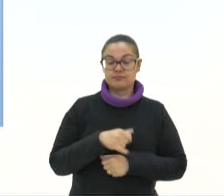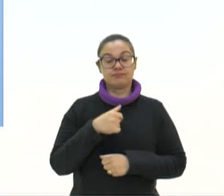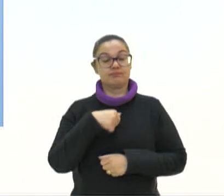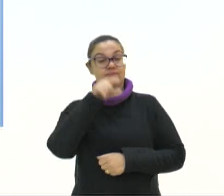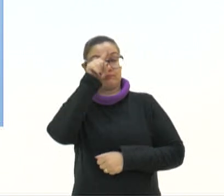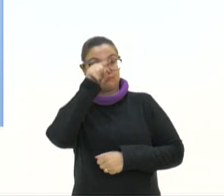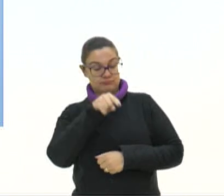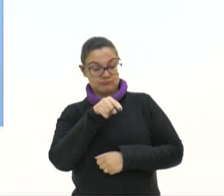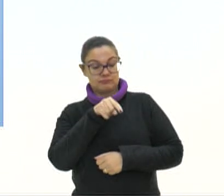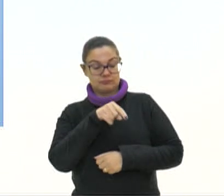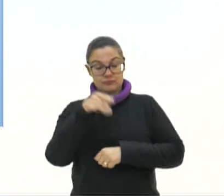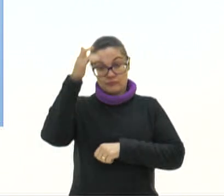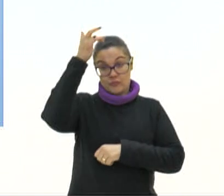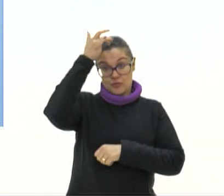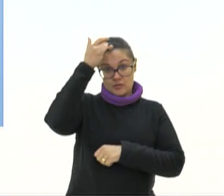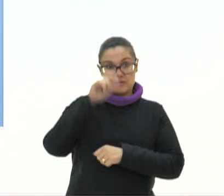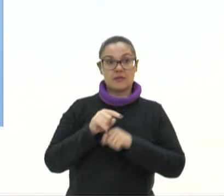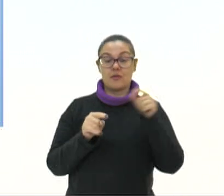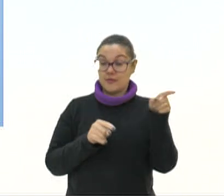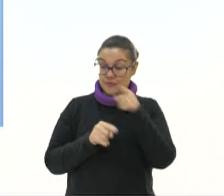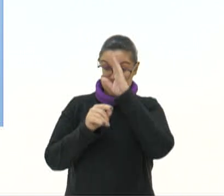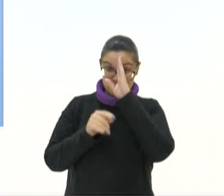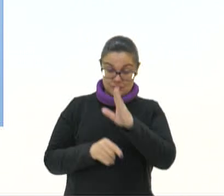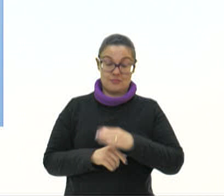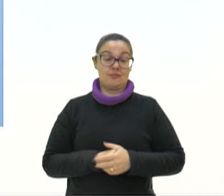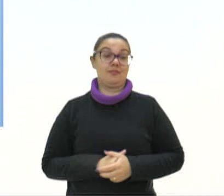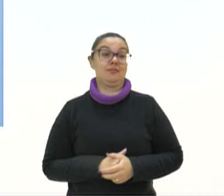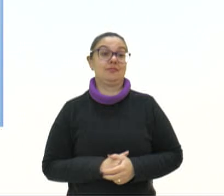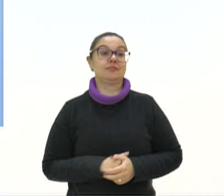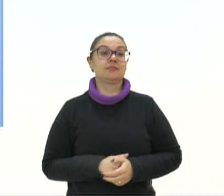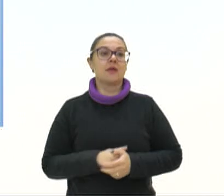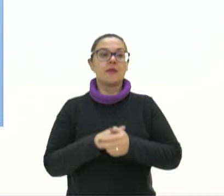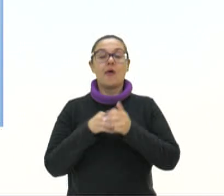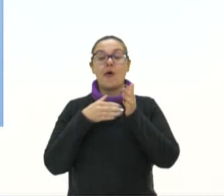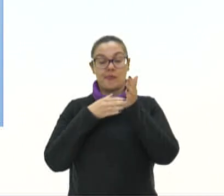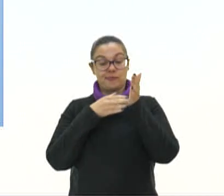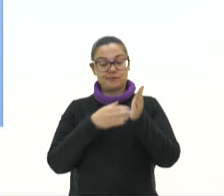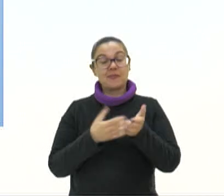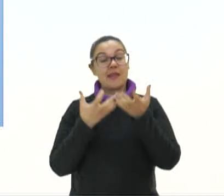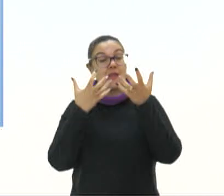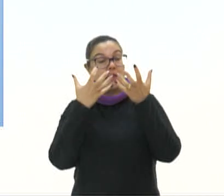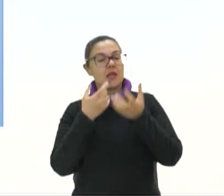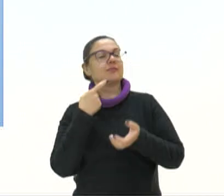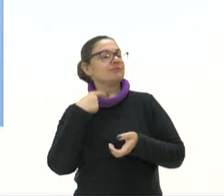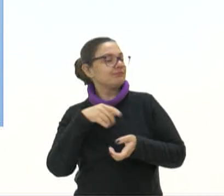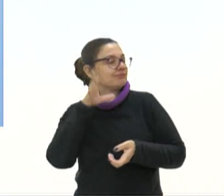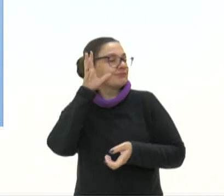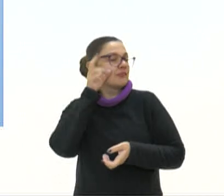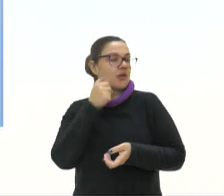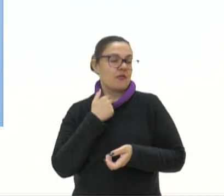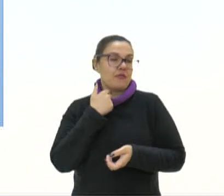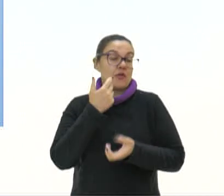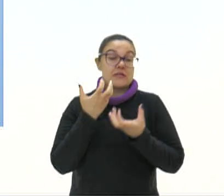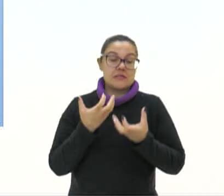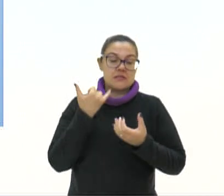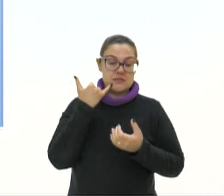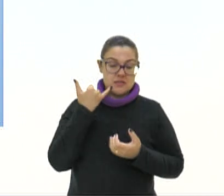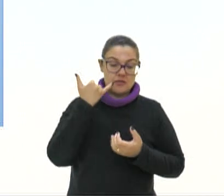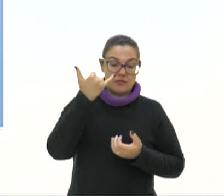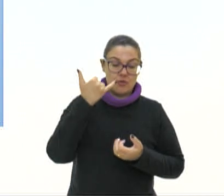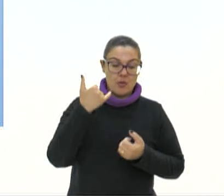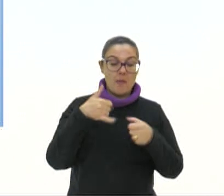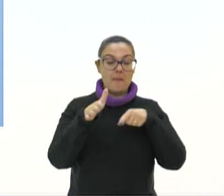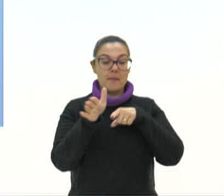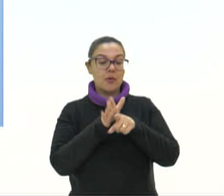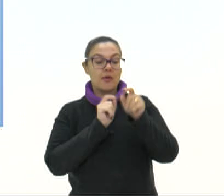réu afirmou que era inocente. Querendo ouvir sua voz, resolveu telefonar. Cumprimentou e